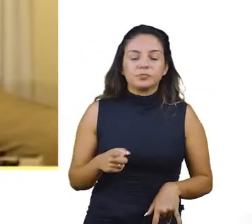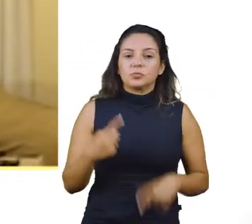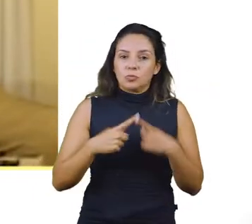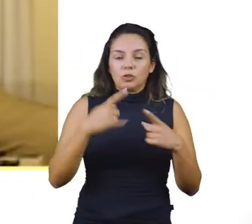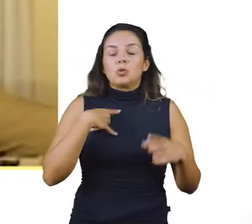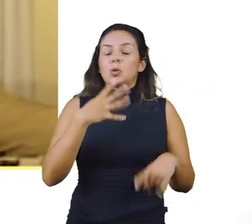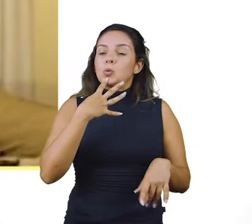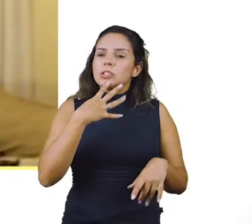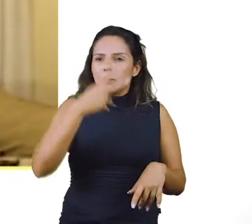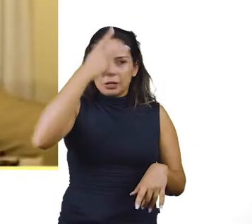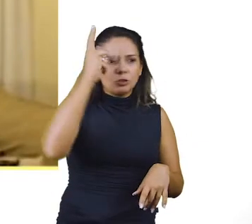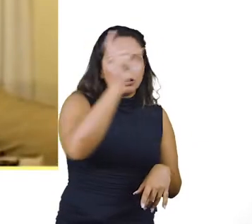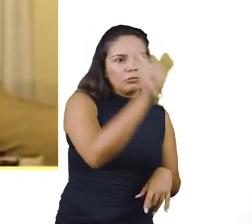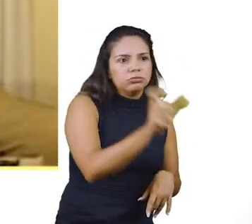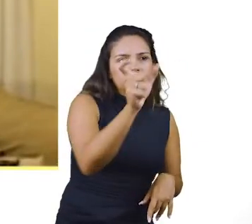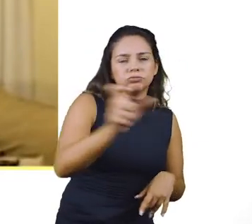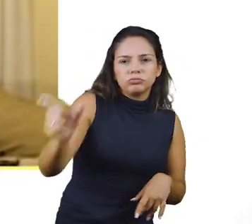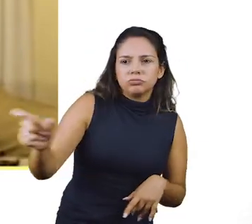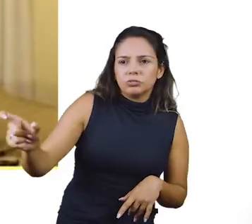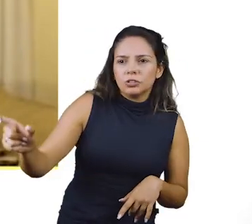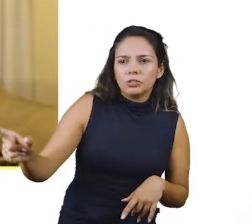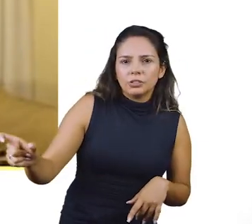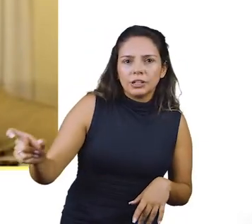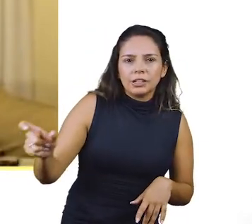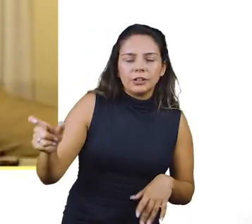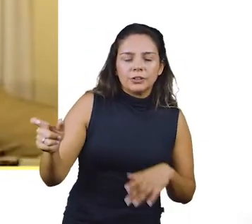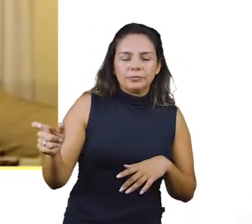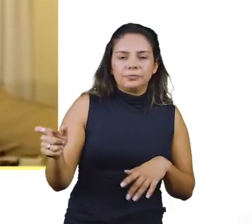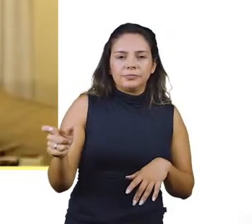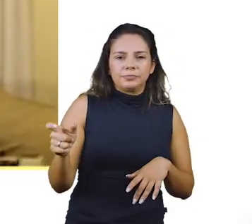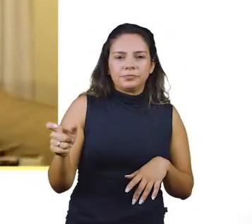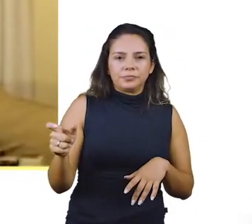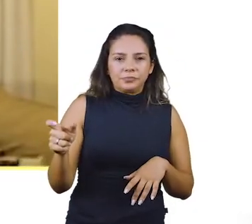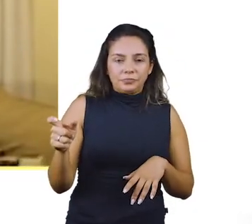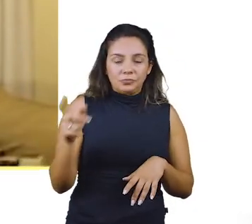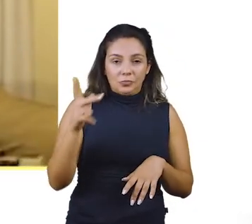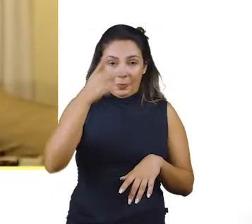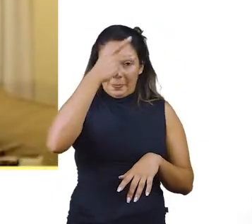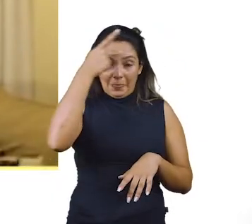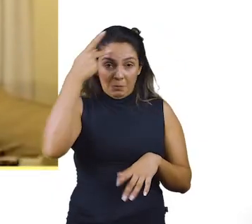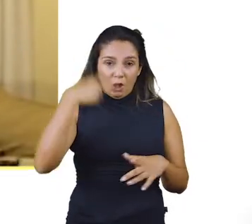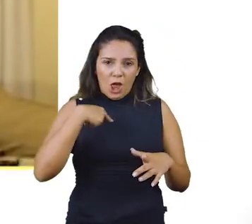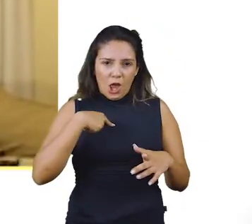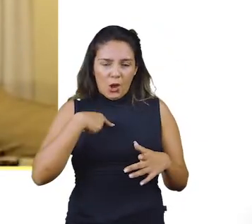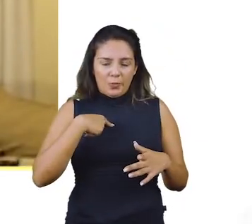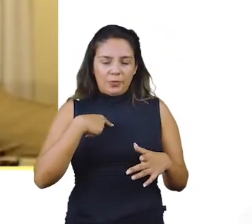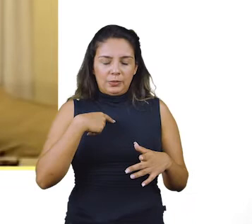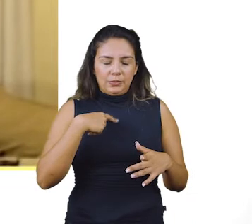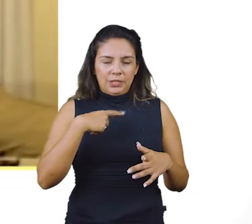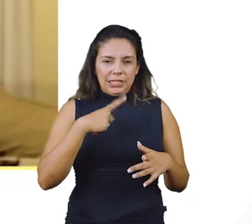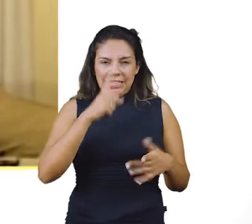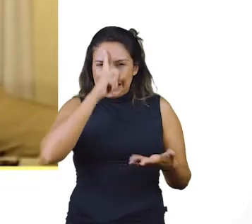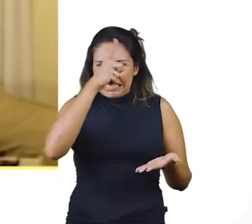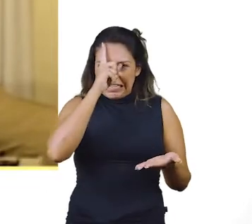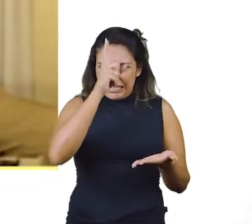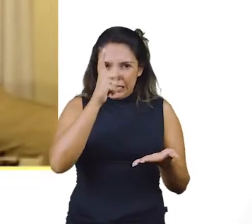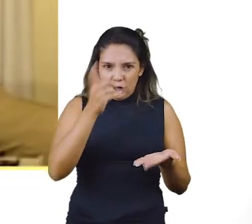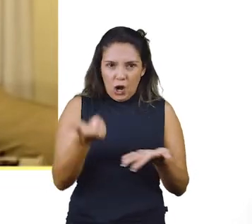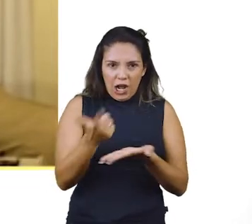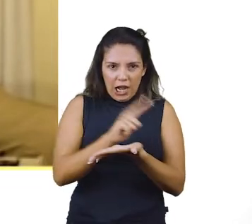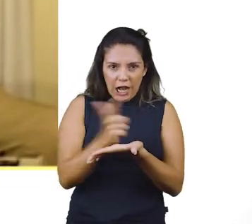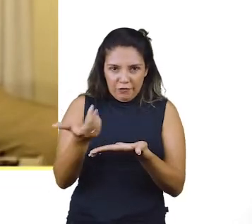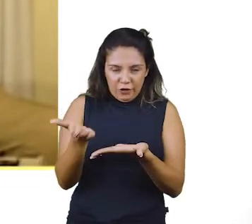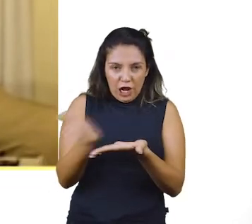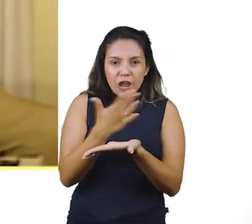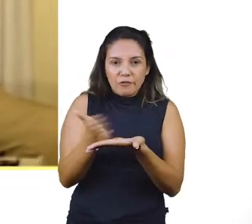para o personagem, mas, lógico, eu hoje, não só os personagens são, mas eu hoje sou um pouco de cada um